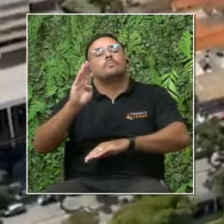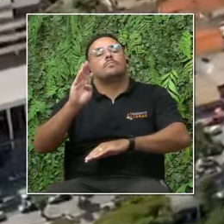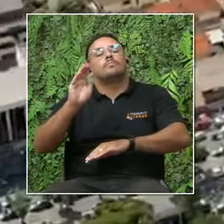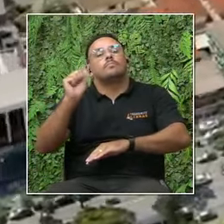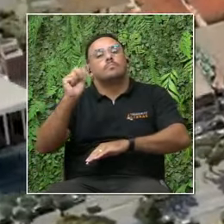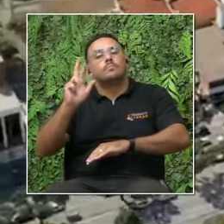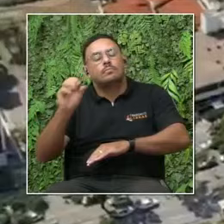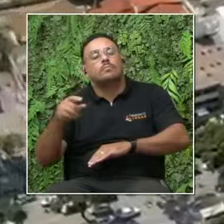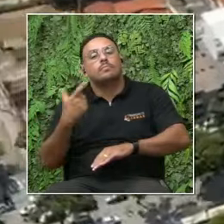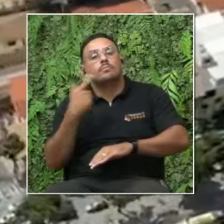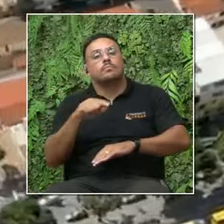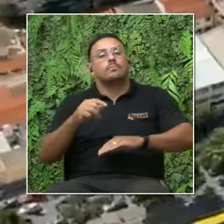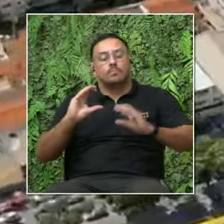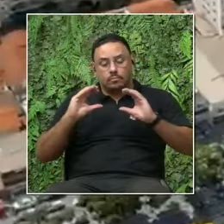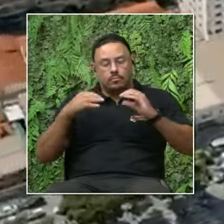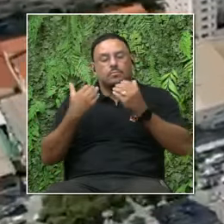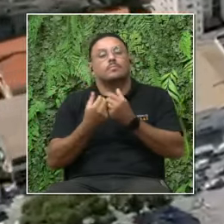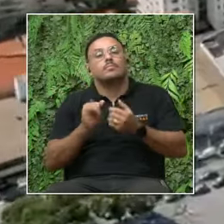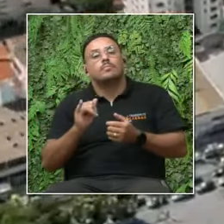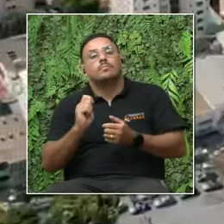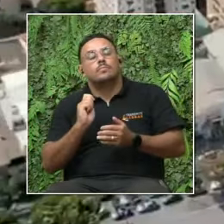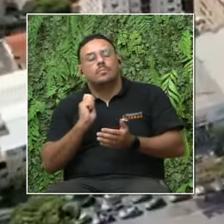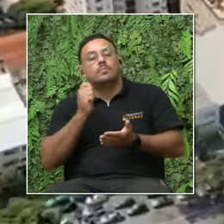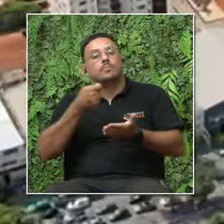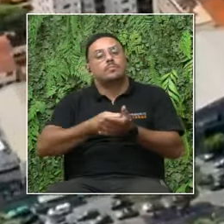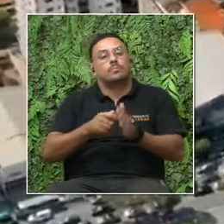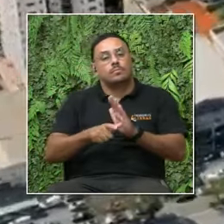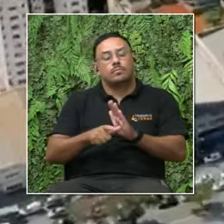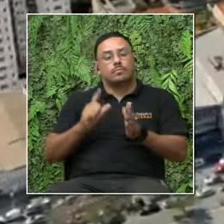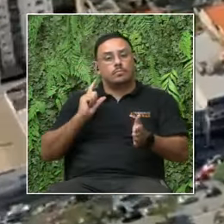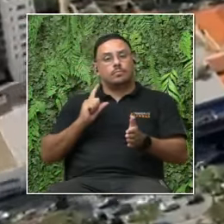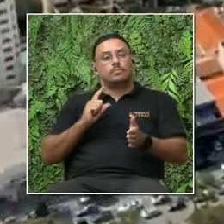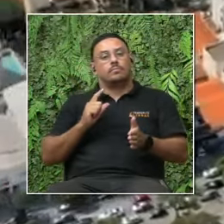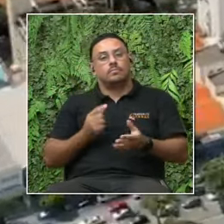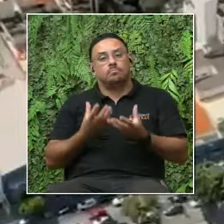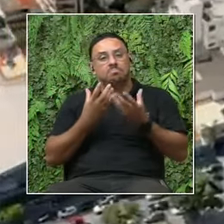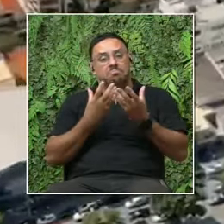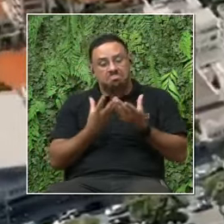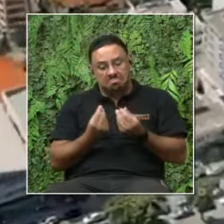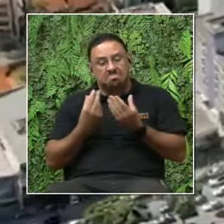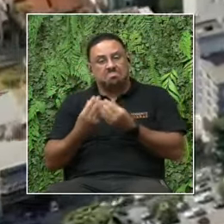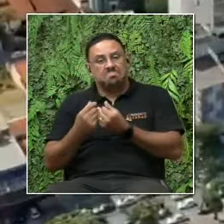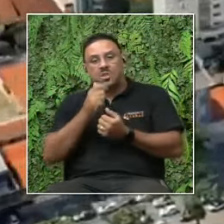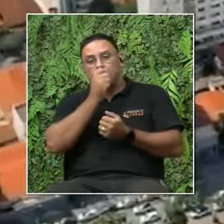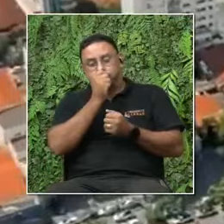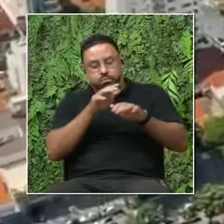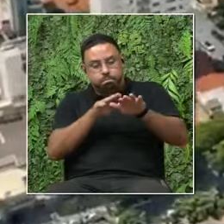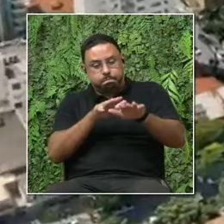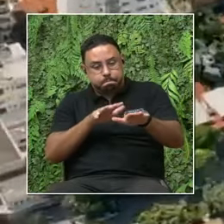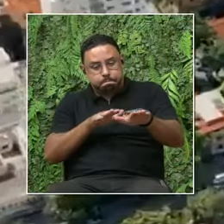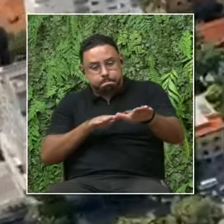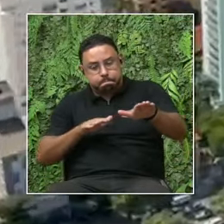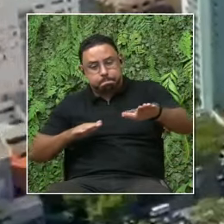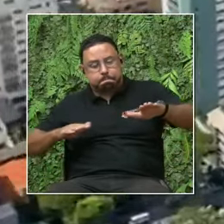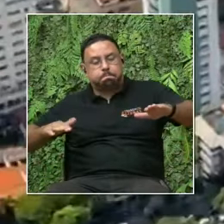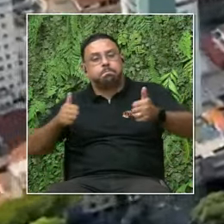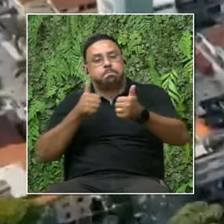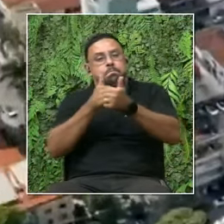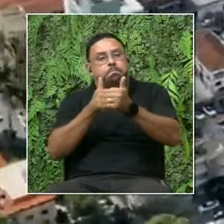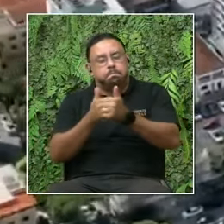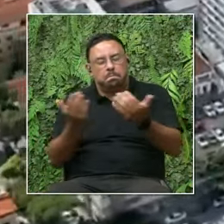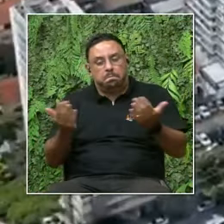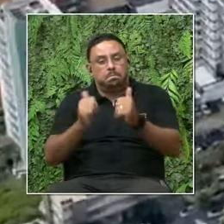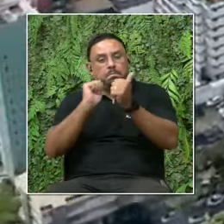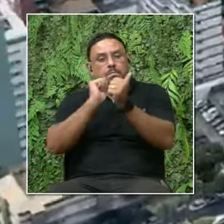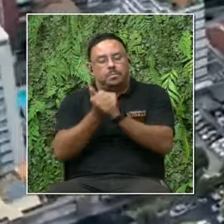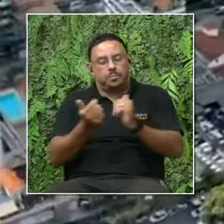estádio Se tiverem comprado o tickete de forma antecipada movimento intenso em todas as ruas e avenidas do estádio pro jogão